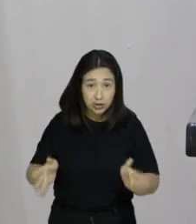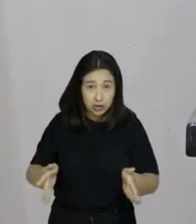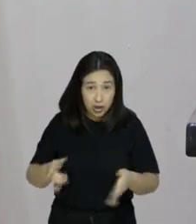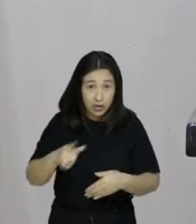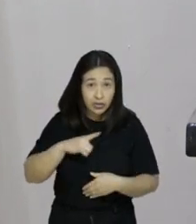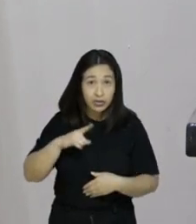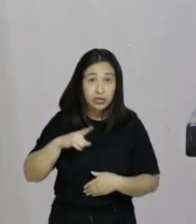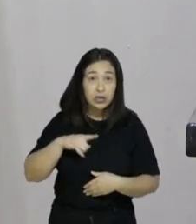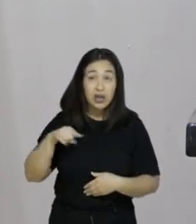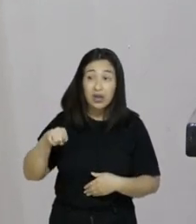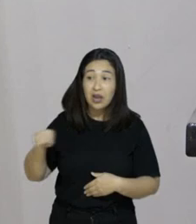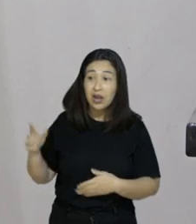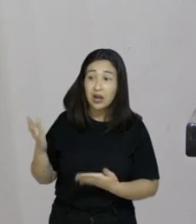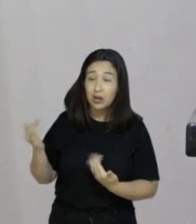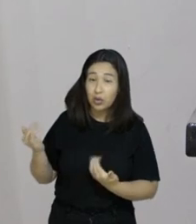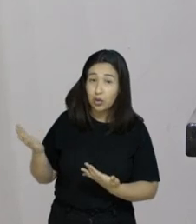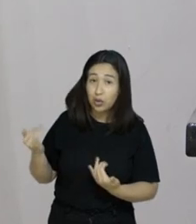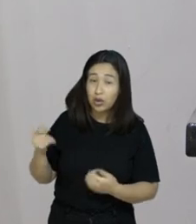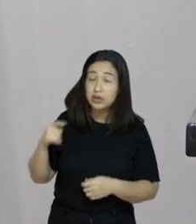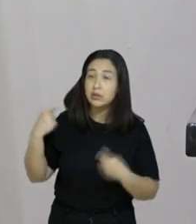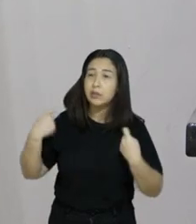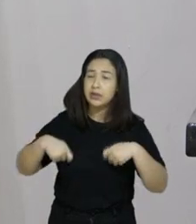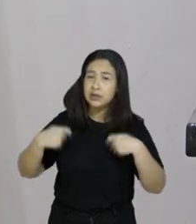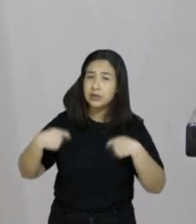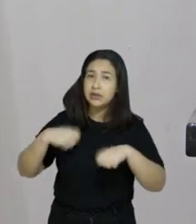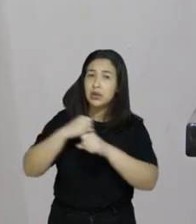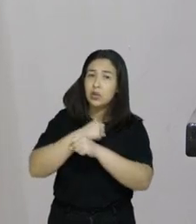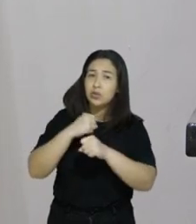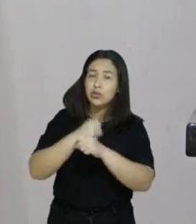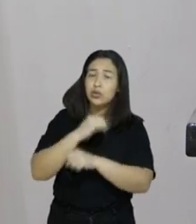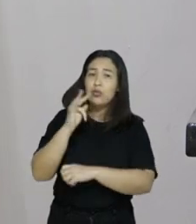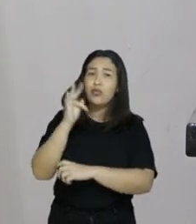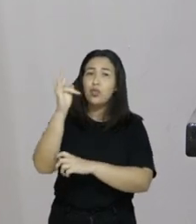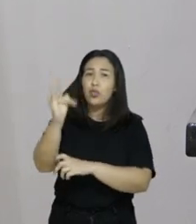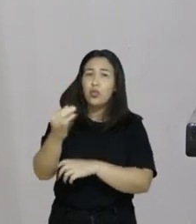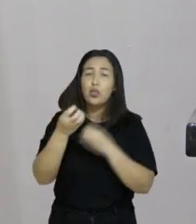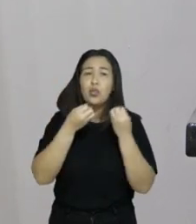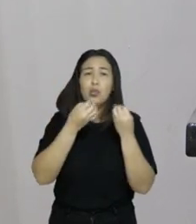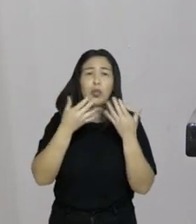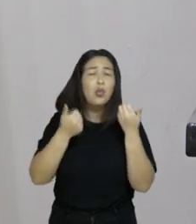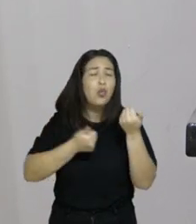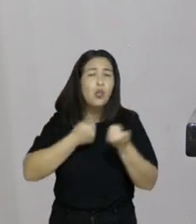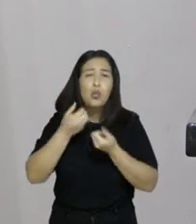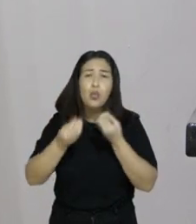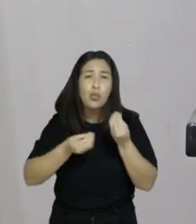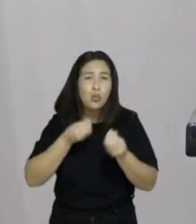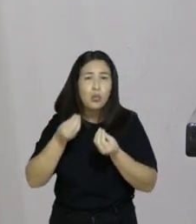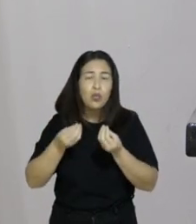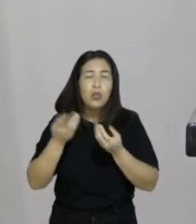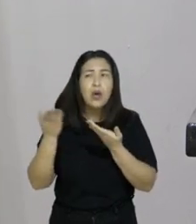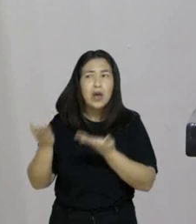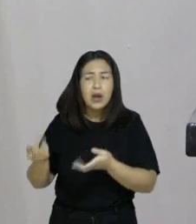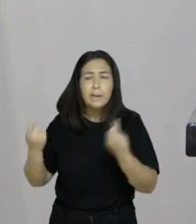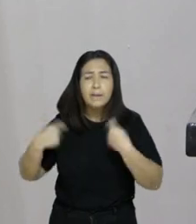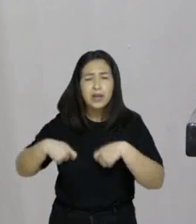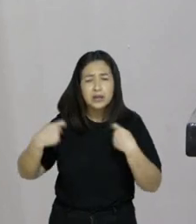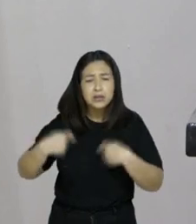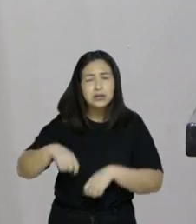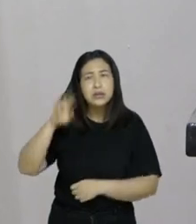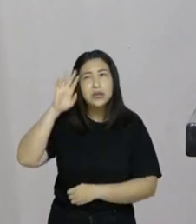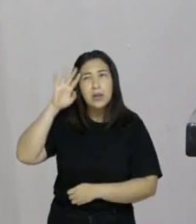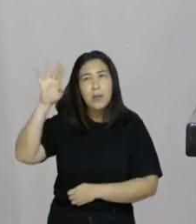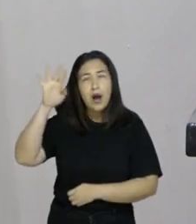possam construir um futuro melhor. Temos que dar oportunidade para que eles possam sonhar e